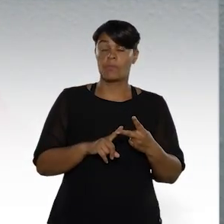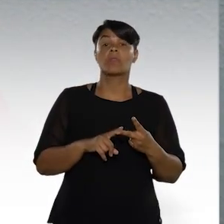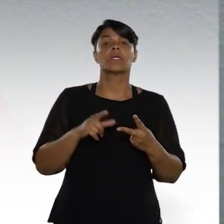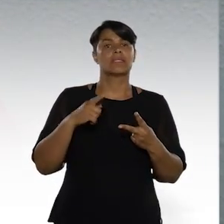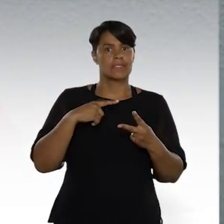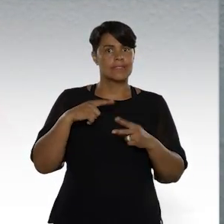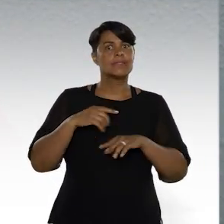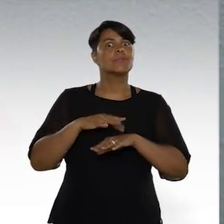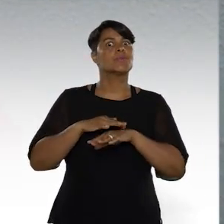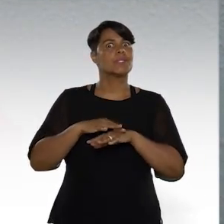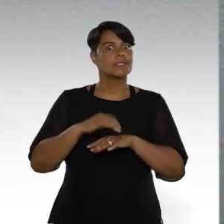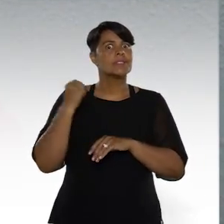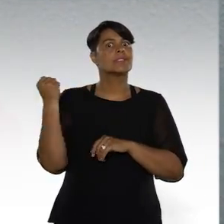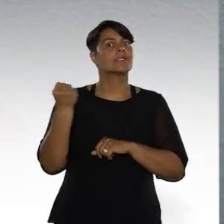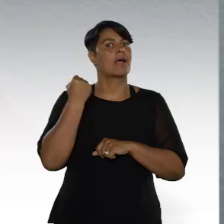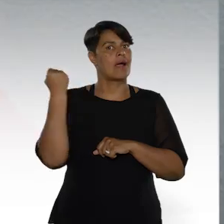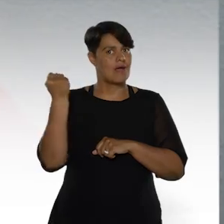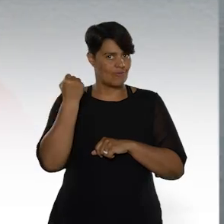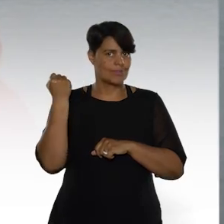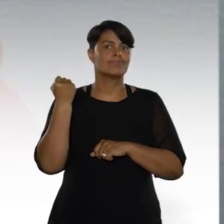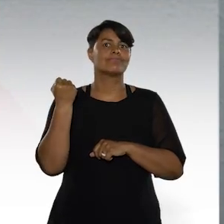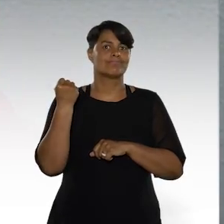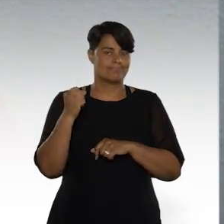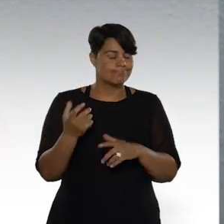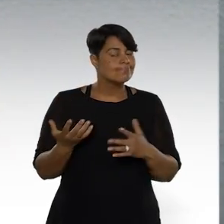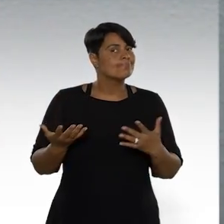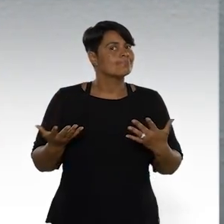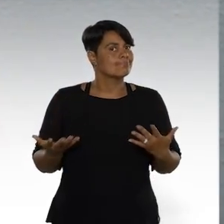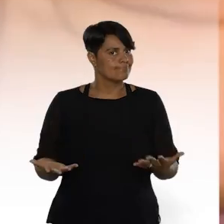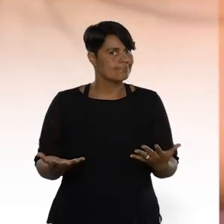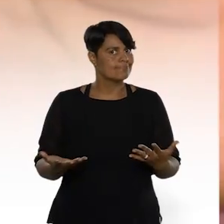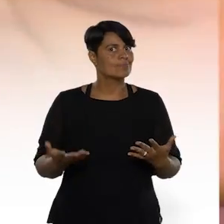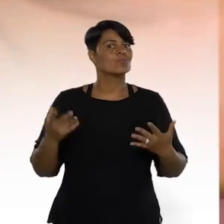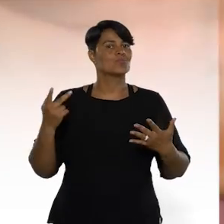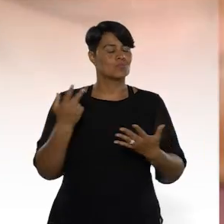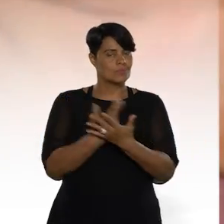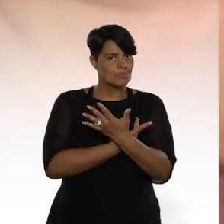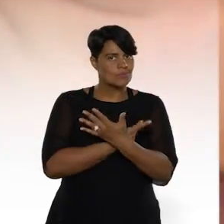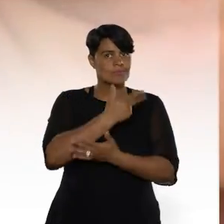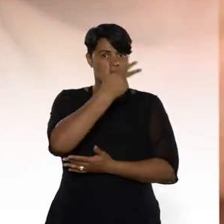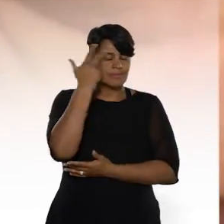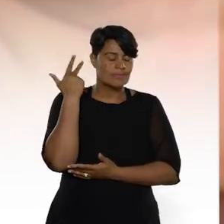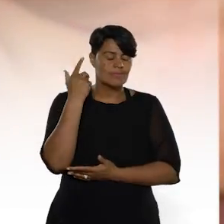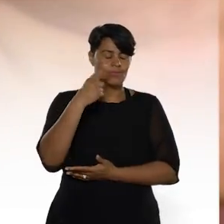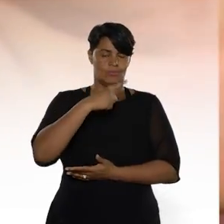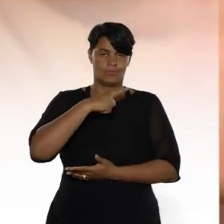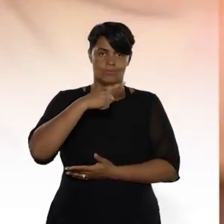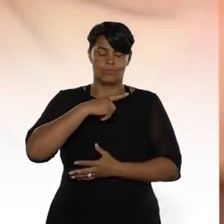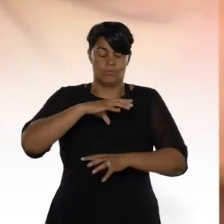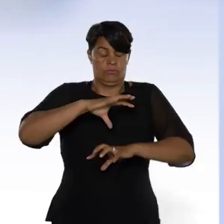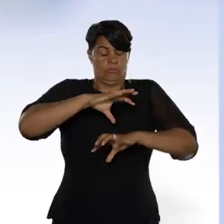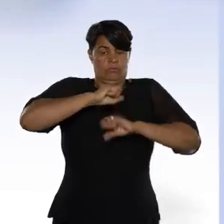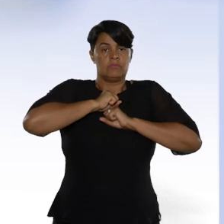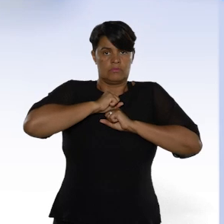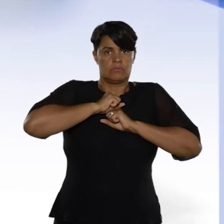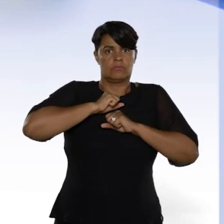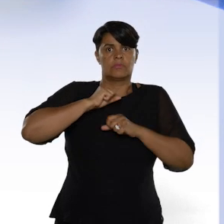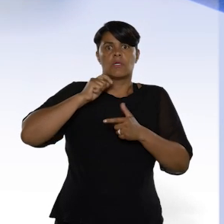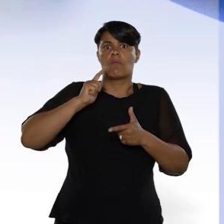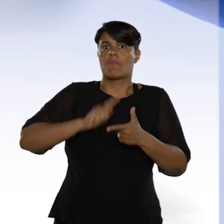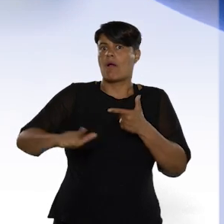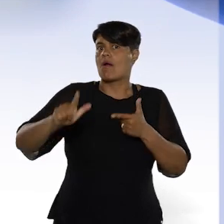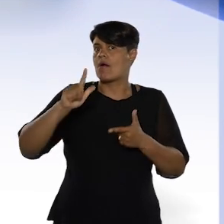de provocar doença grave. Então, a doença meningocócica dentre as meningites que estão circulando, de longe, a